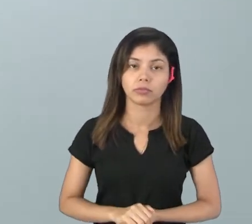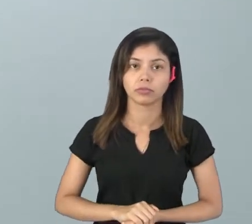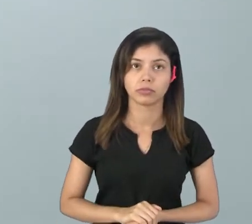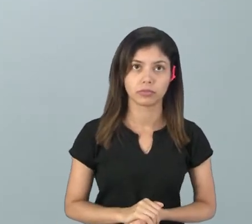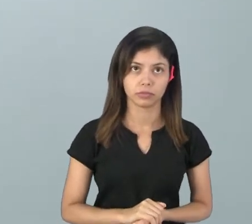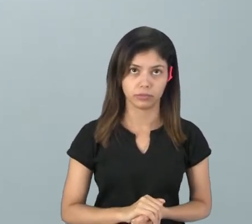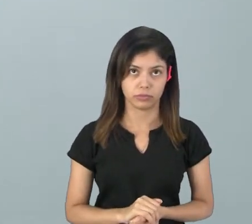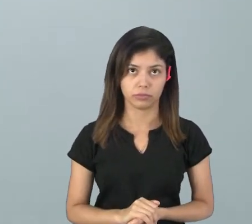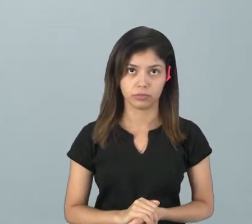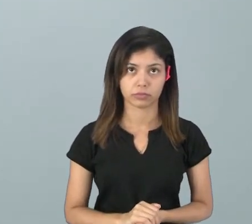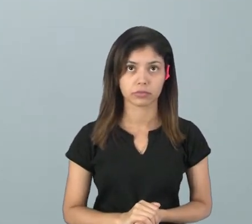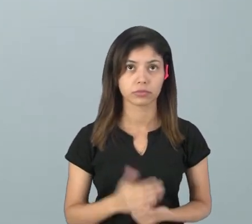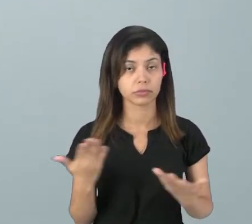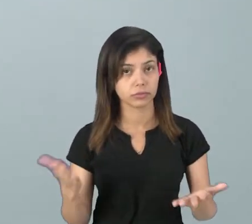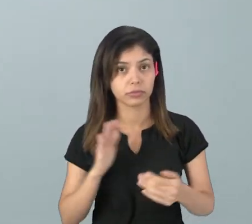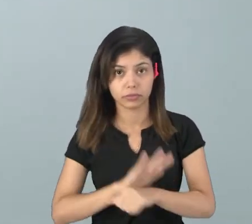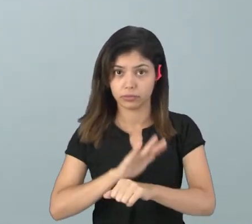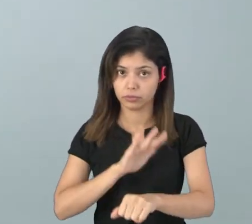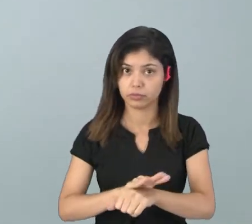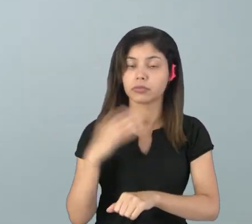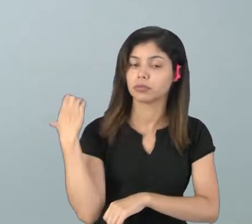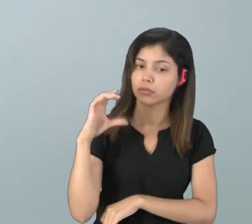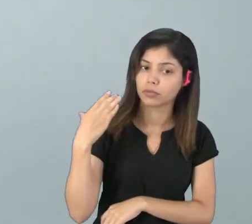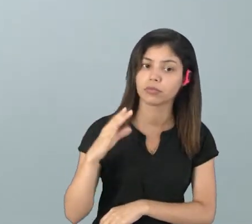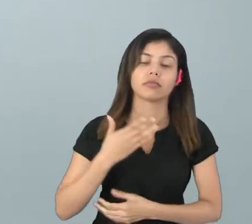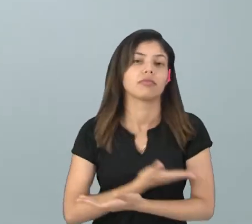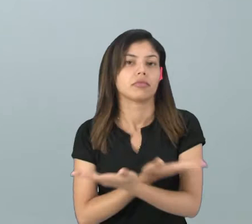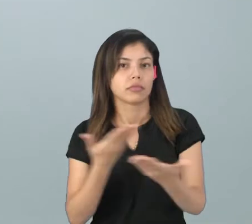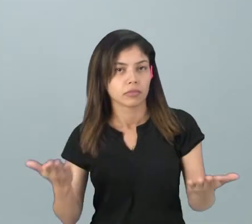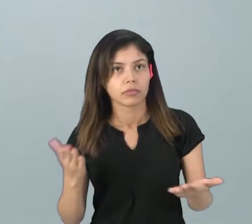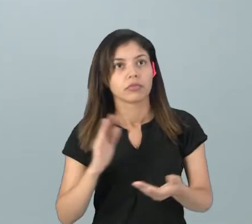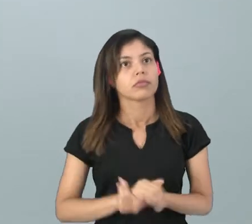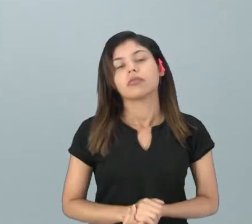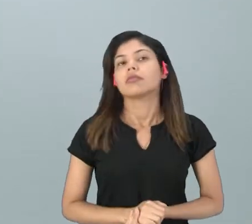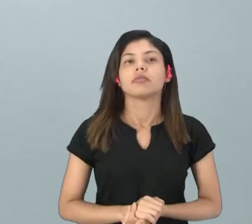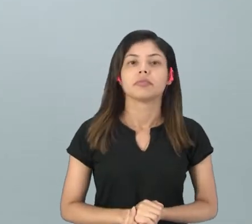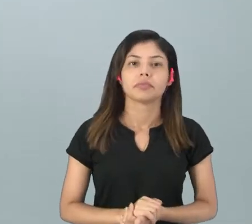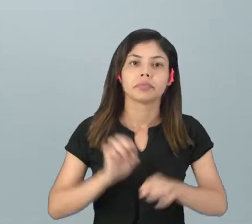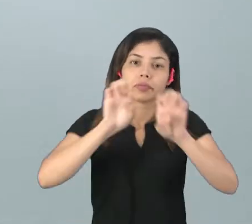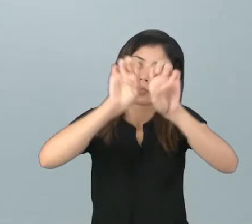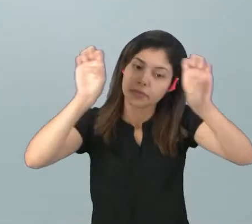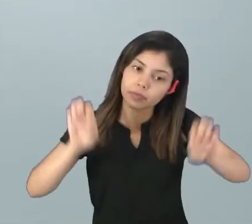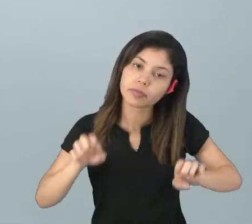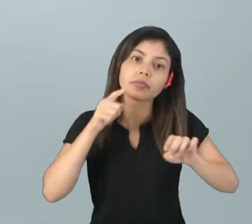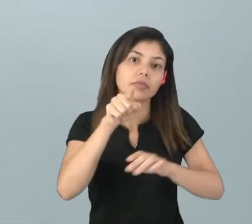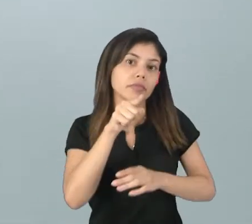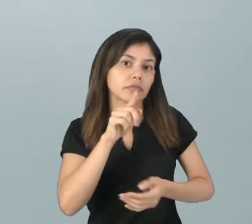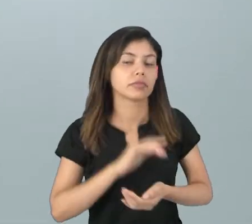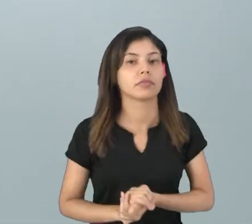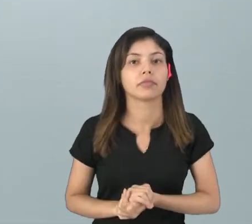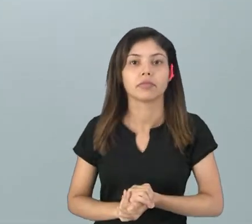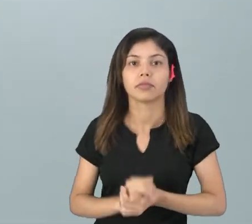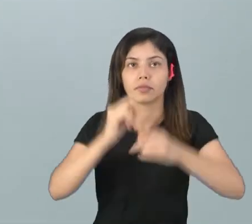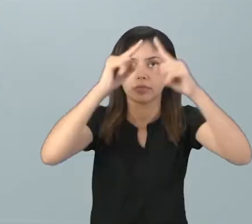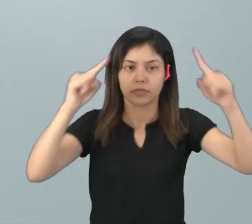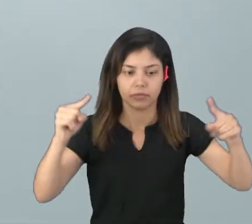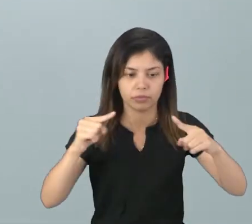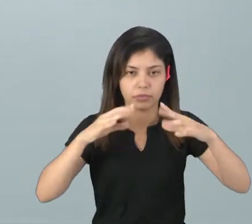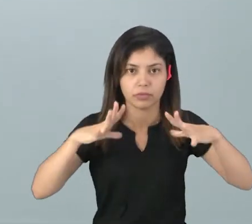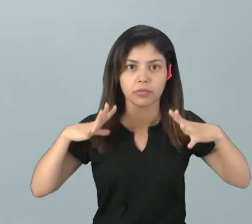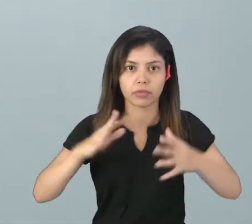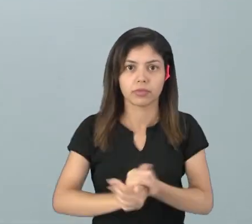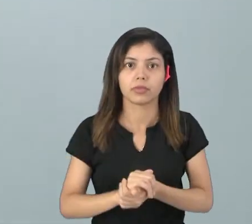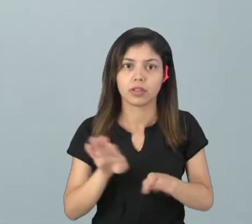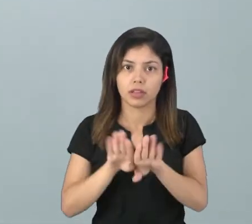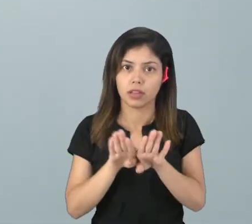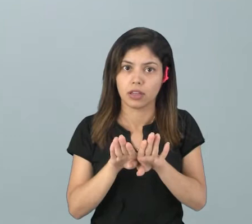você usa na sua igreja foi uma contribuição de um cientista. Né? A estrutura que está ali, que você está montado, é uma